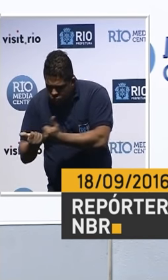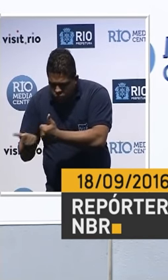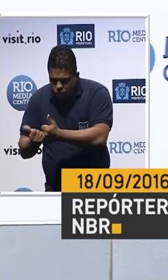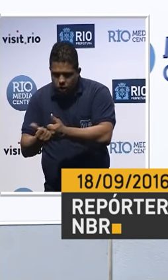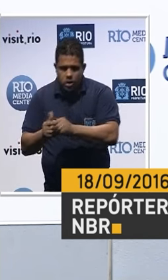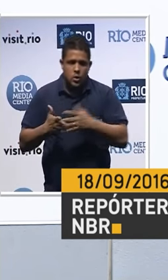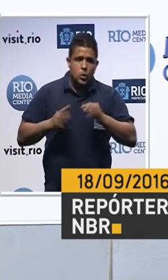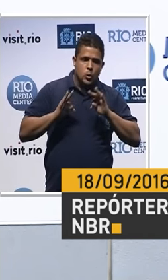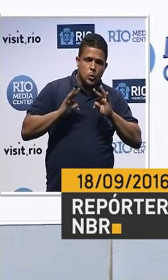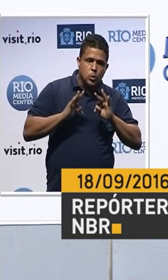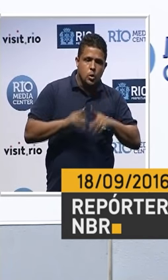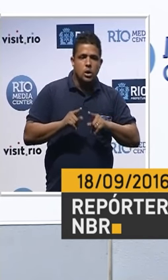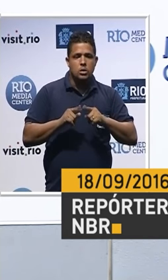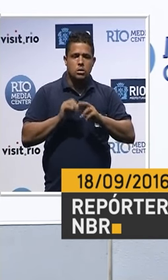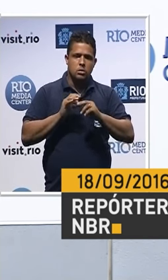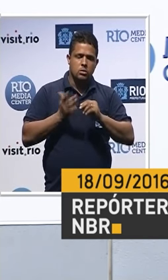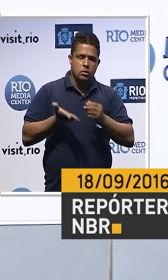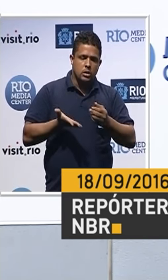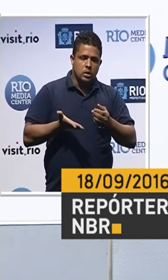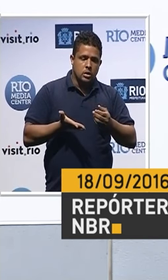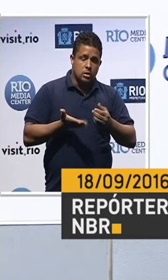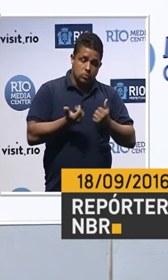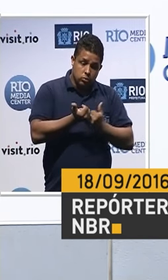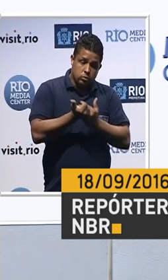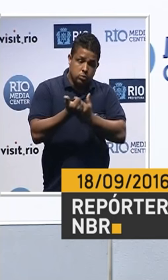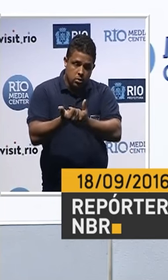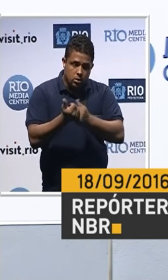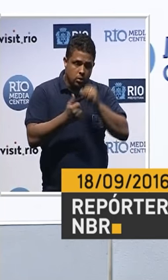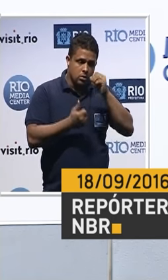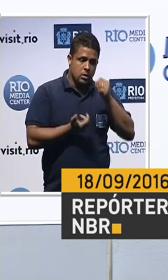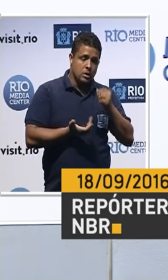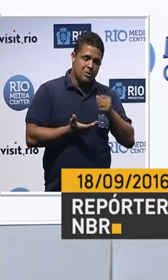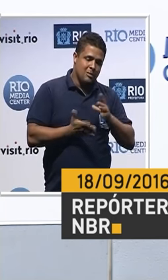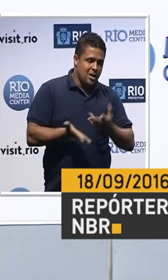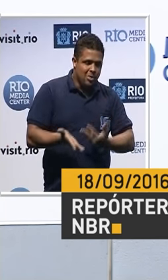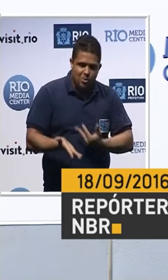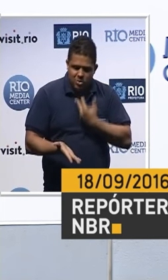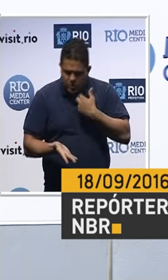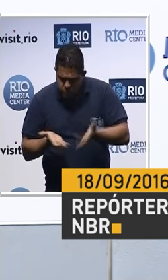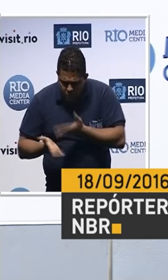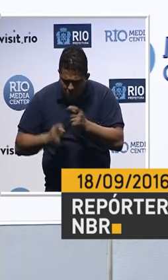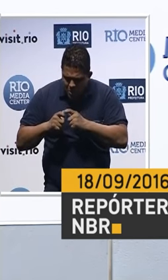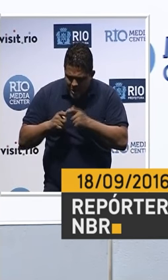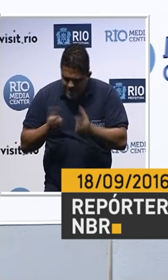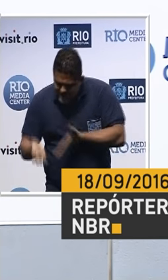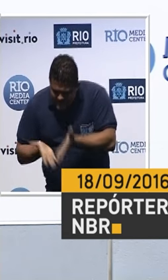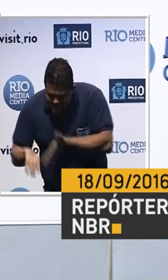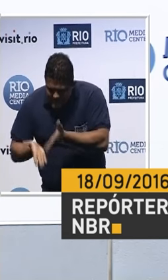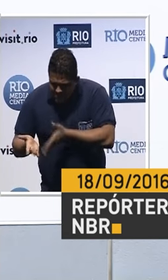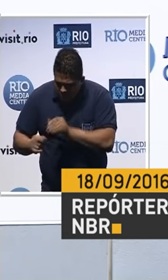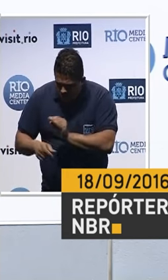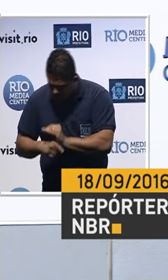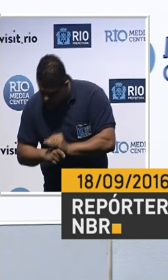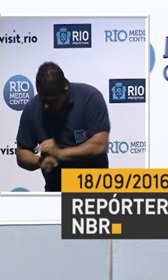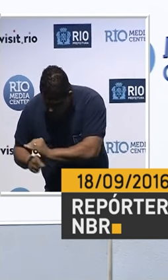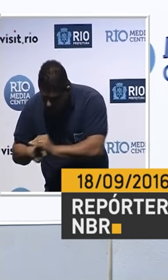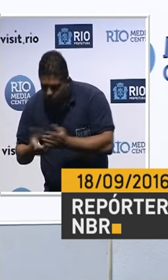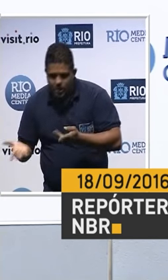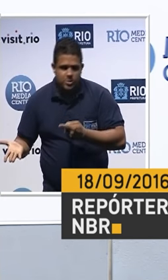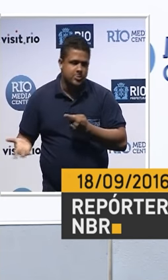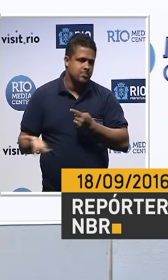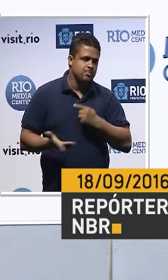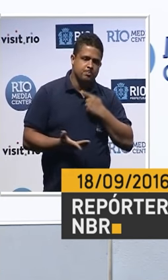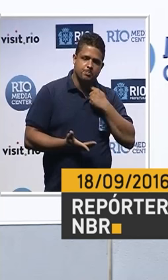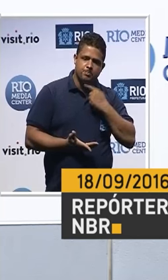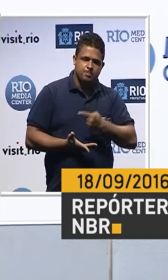fazer reanimar o ciclista. Infelizmente, os médicos não tiveram